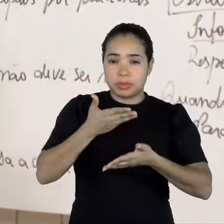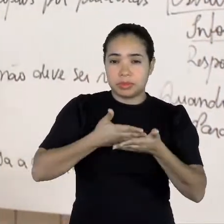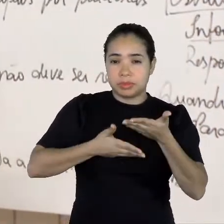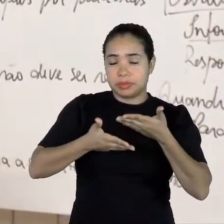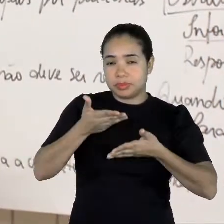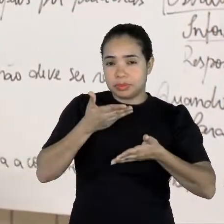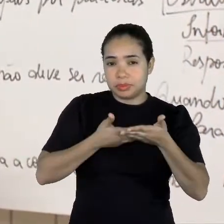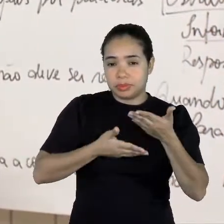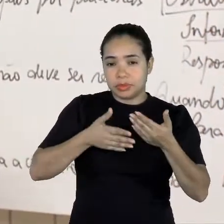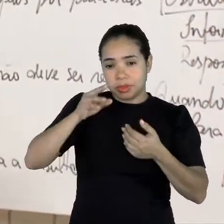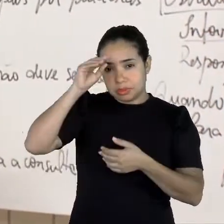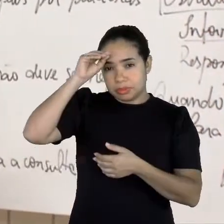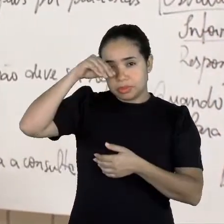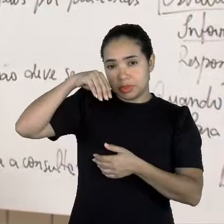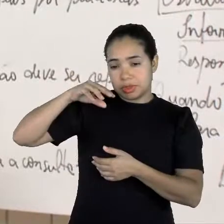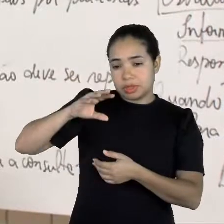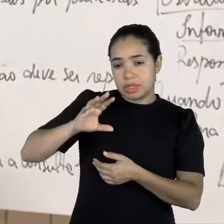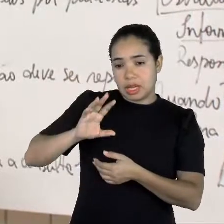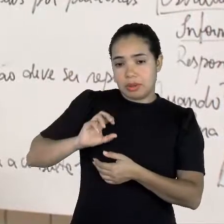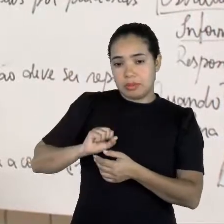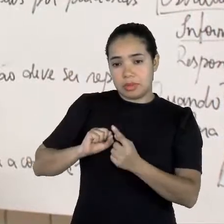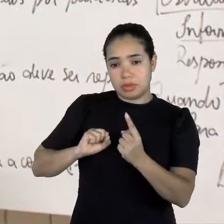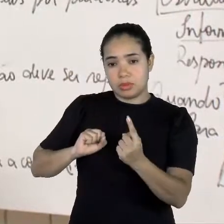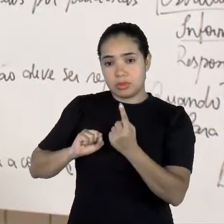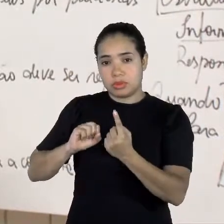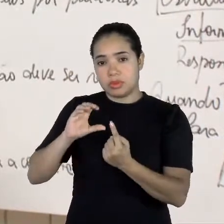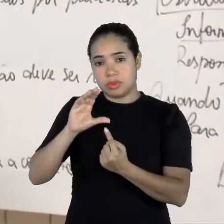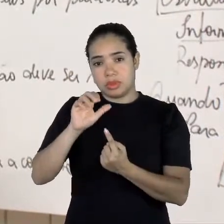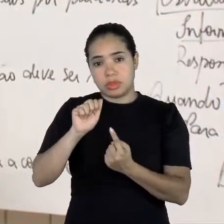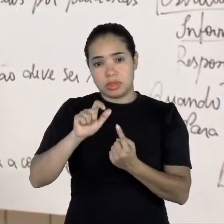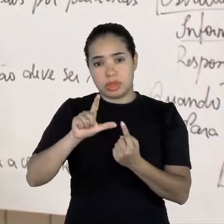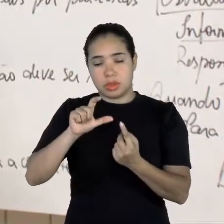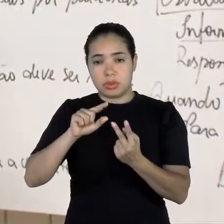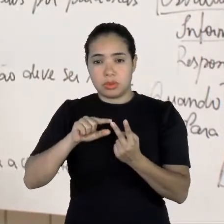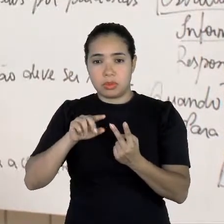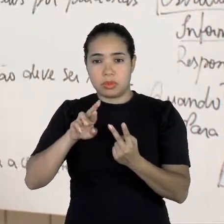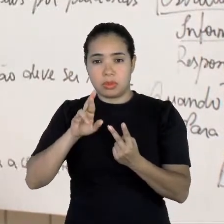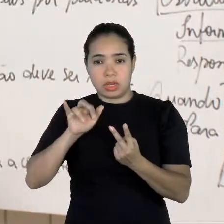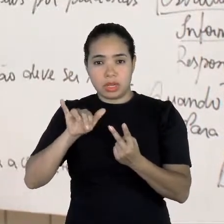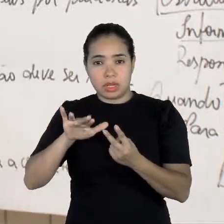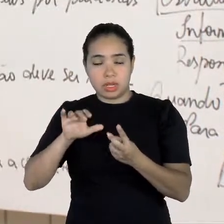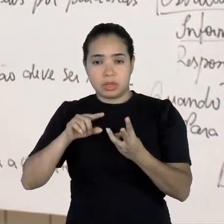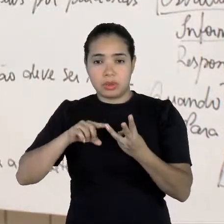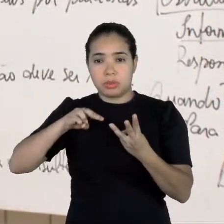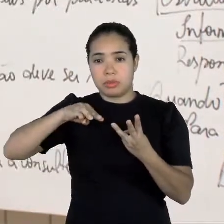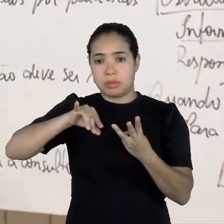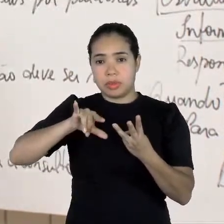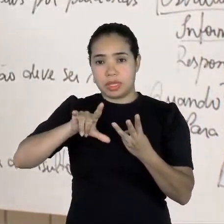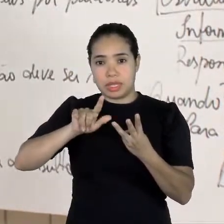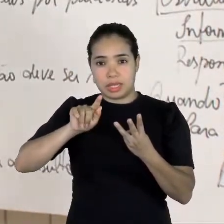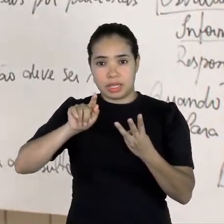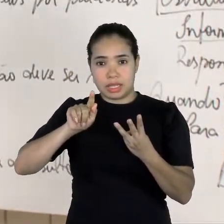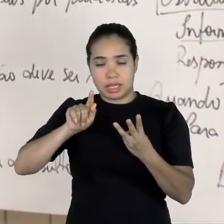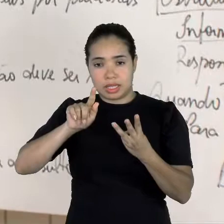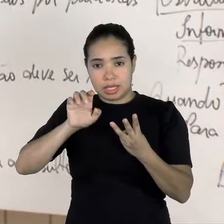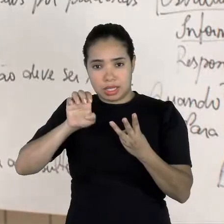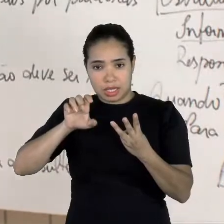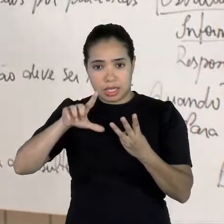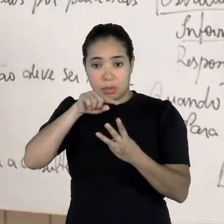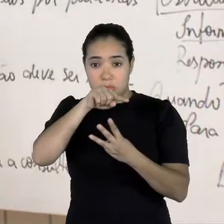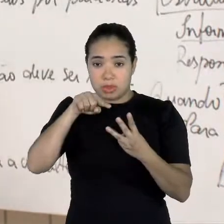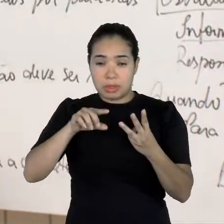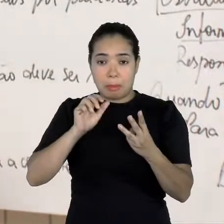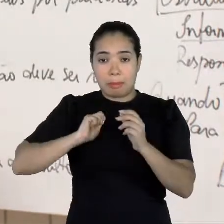desiste de amar um dos 3, o Calu, o Crânio ou o Miguel, porque os 3 eram apaixonados por ela. Então